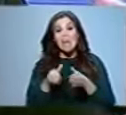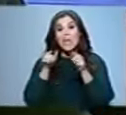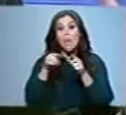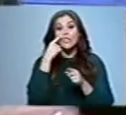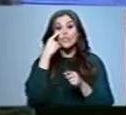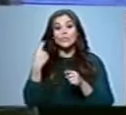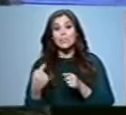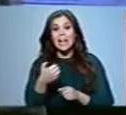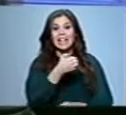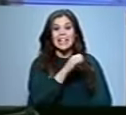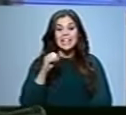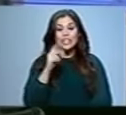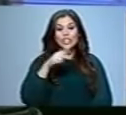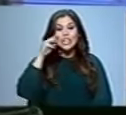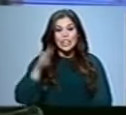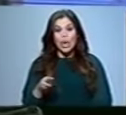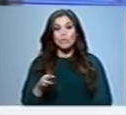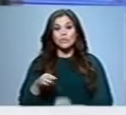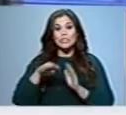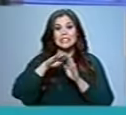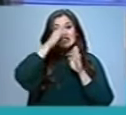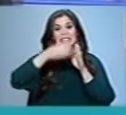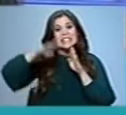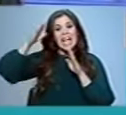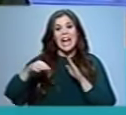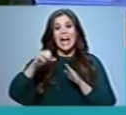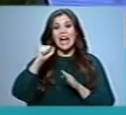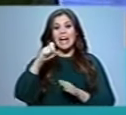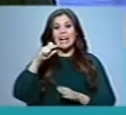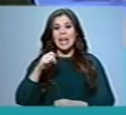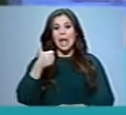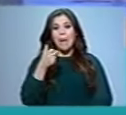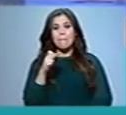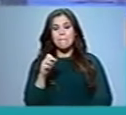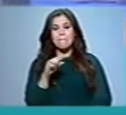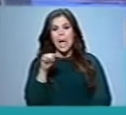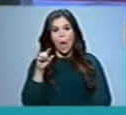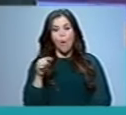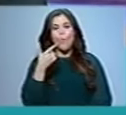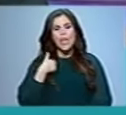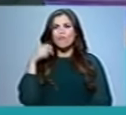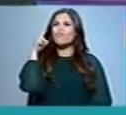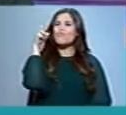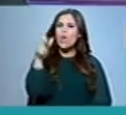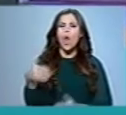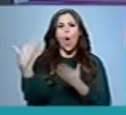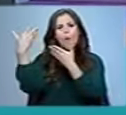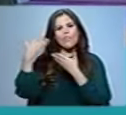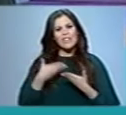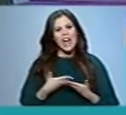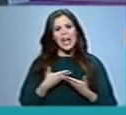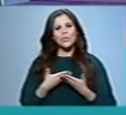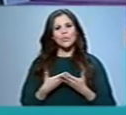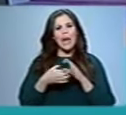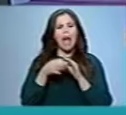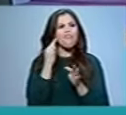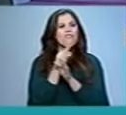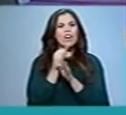trajeto de 500 km pela selva do Gabão, na África Equatorial. E quando eu lá cheguei, eu fui convidado para fazer parte de uma cerimónia